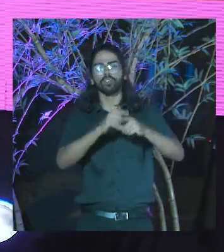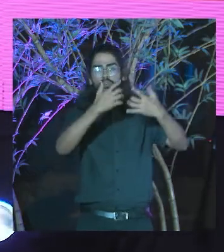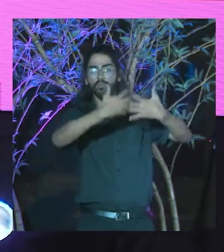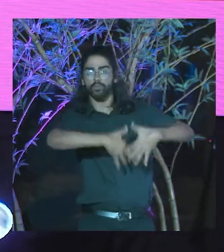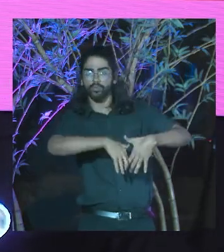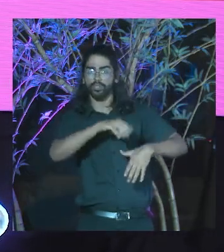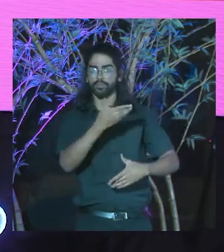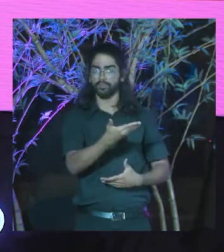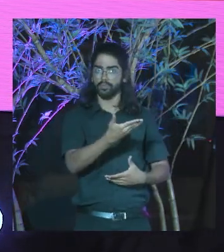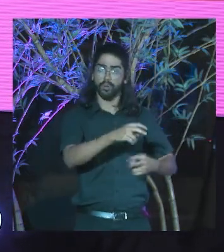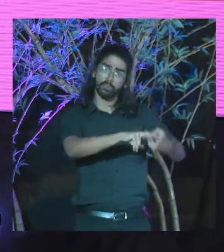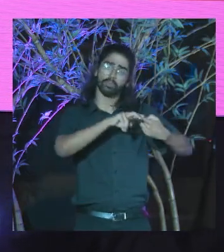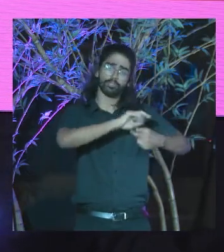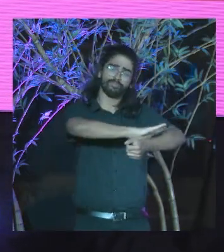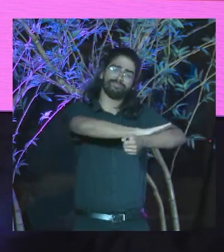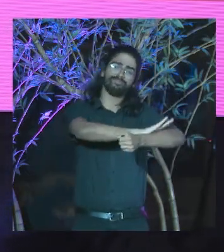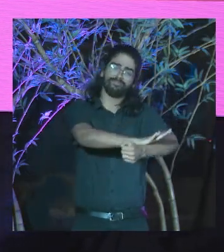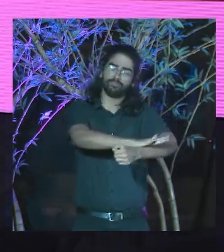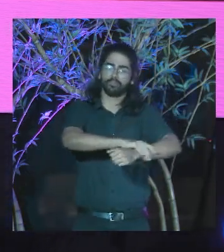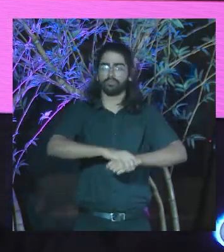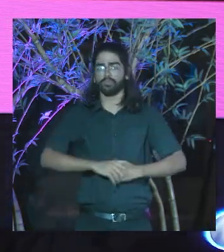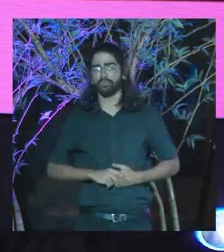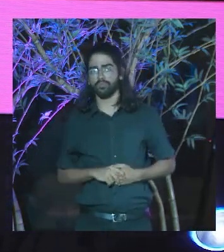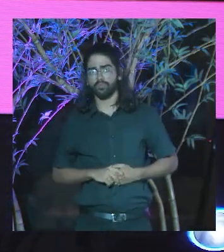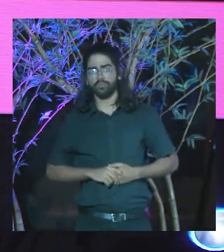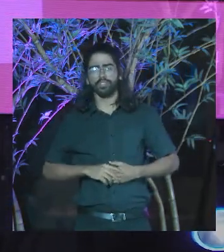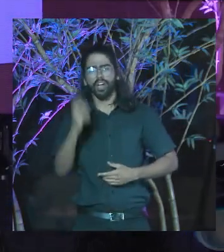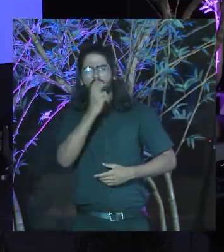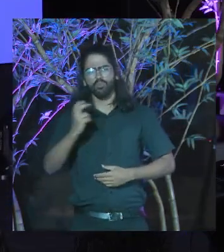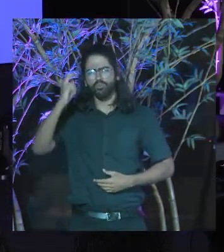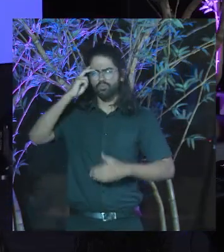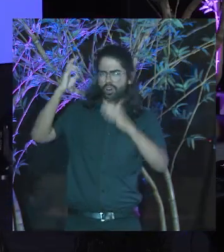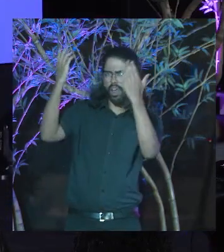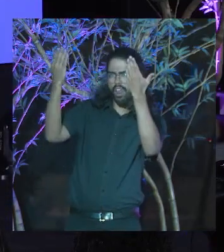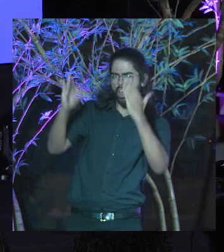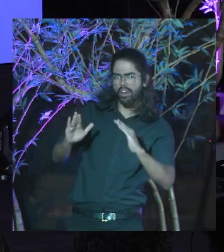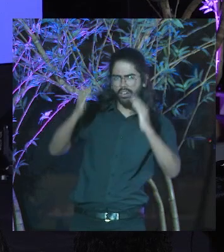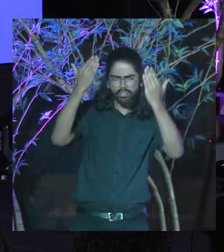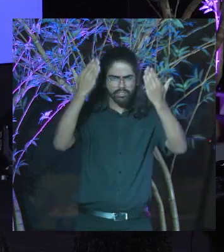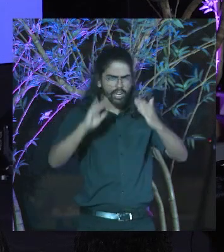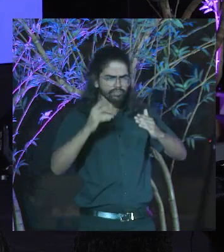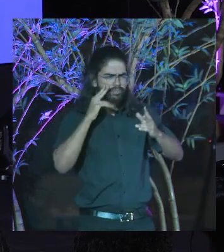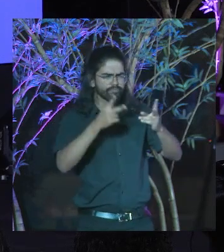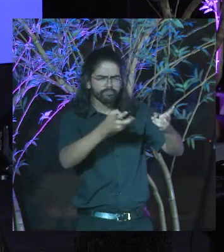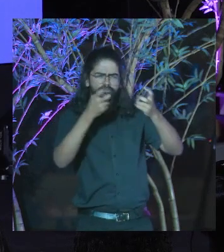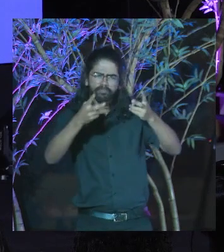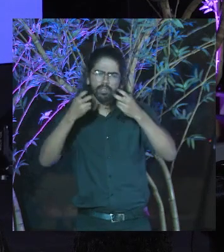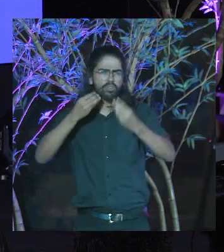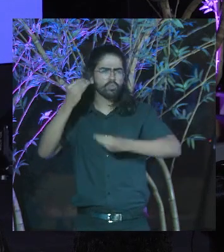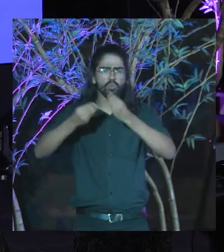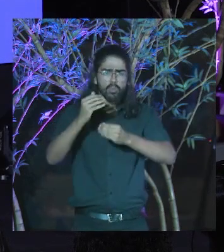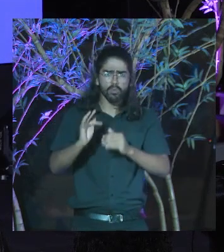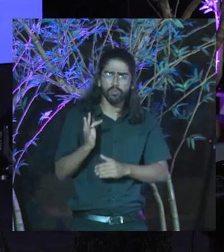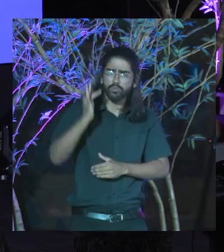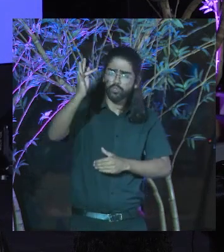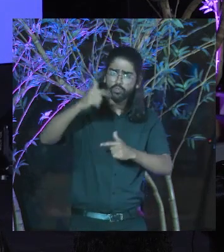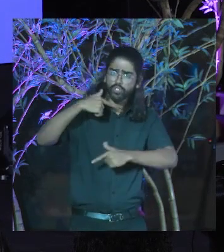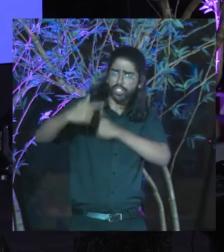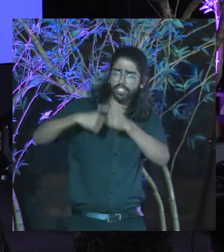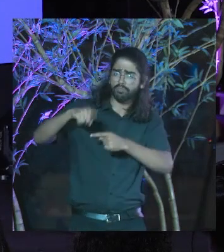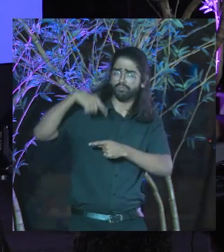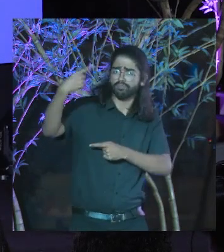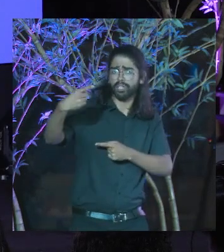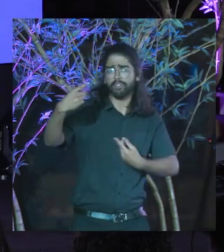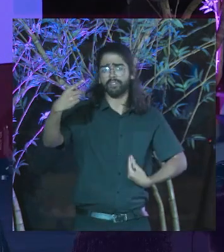funcionando. Então, a cultura analítica vai determinar e moldar o futuro da próxima geração que a gente está